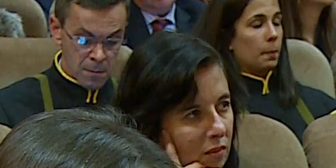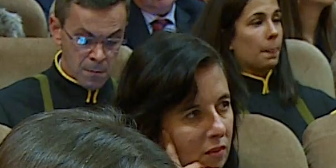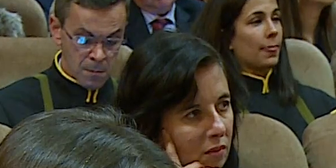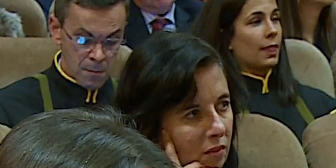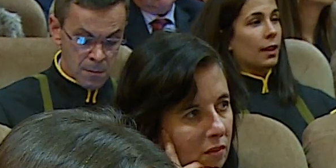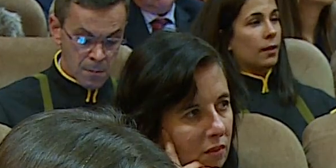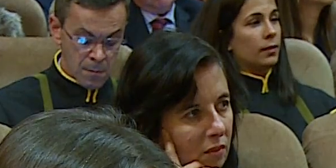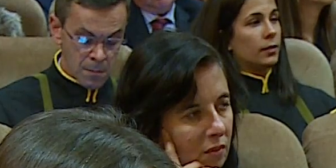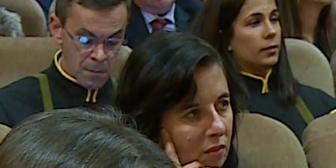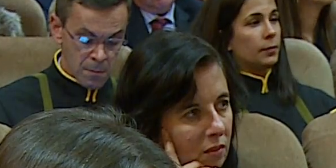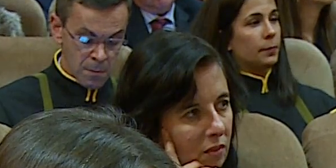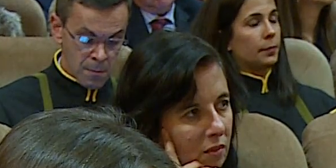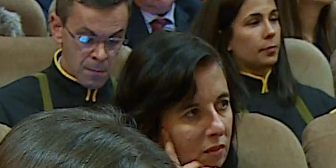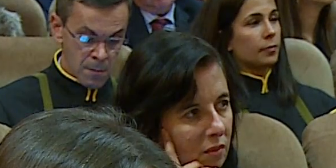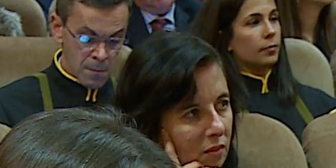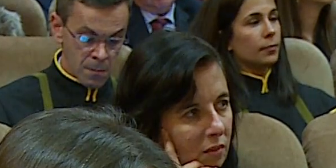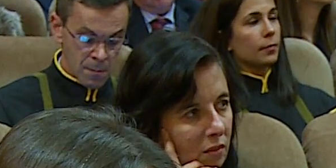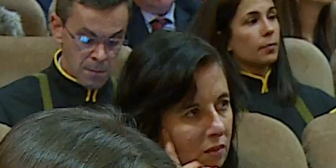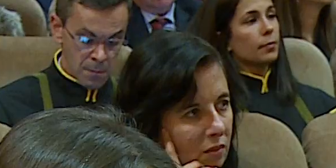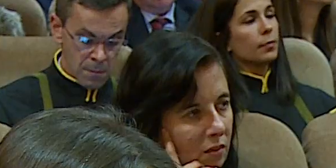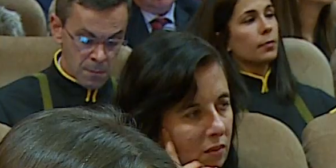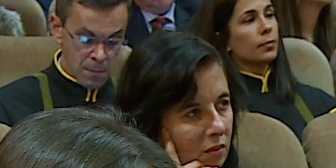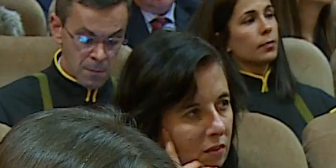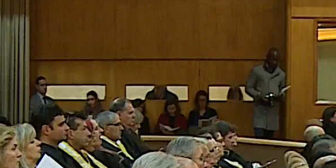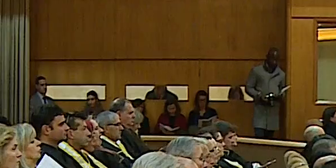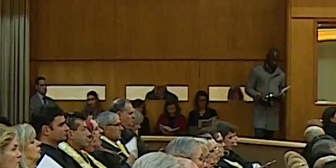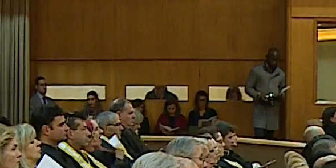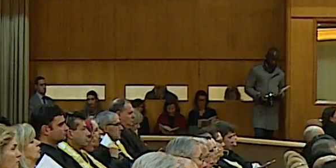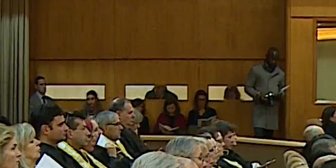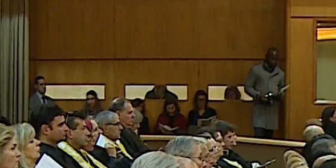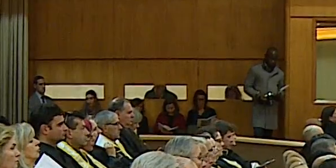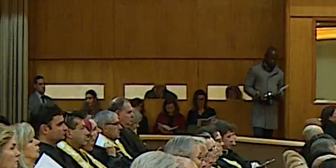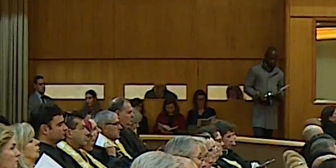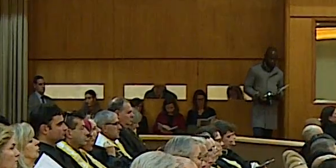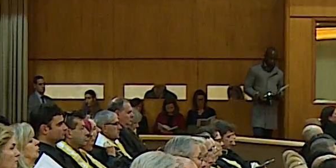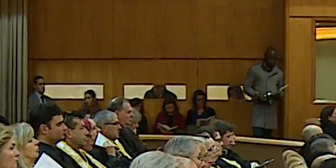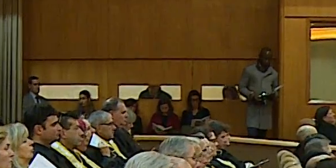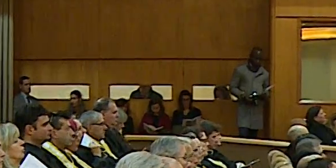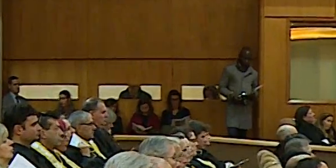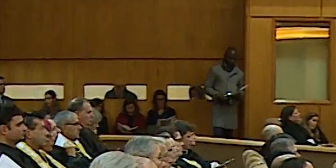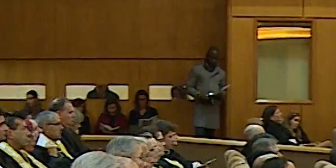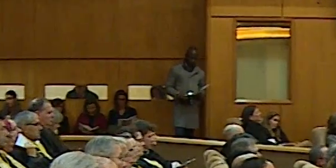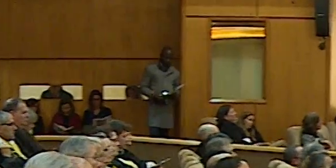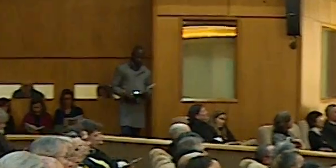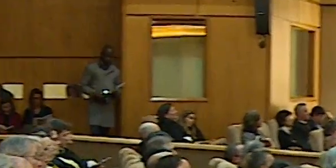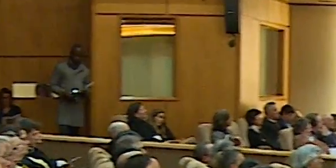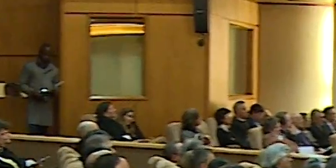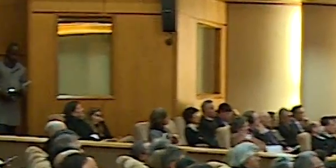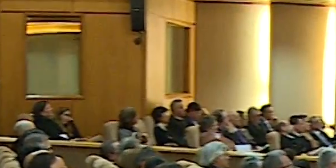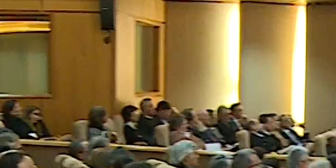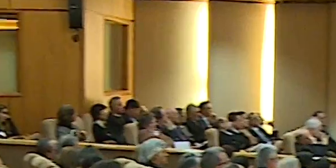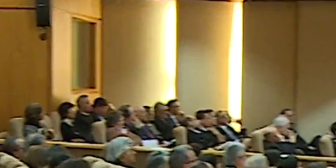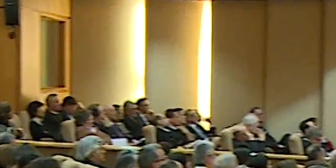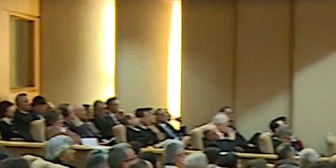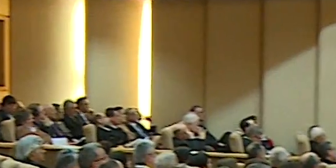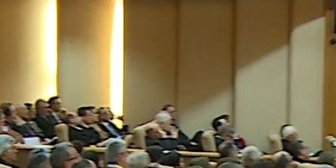deste Dia Nacional da UCP em 2019. O diálogo entre os saberes é essencial na construção das personalidades